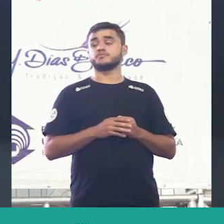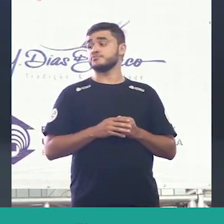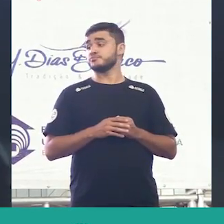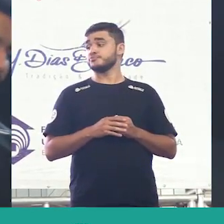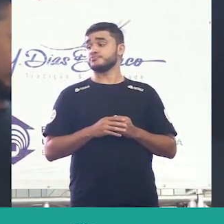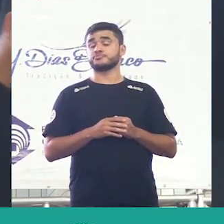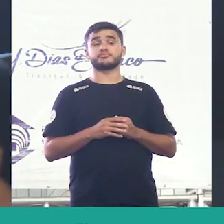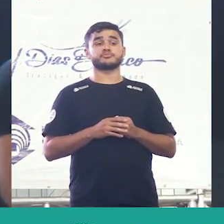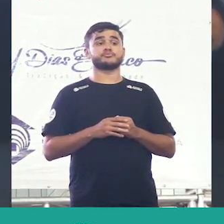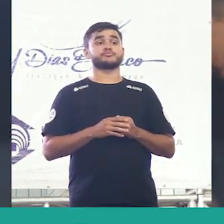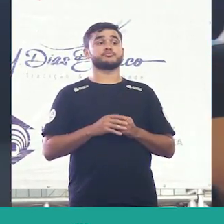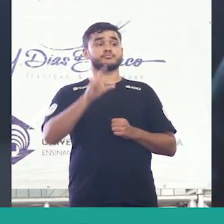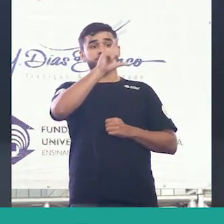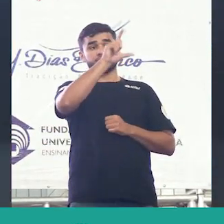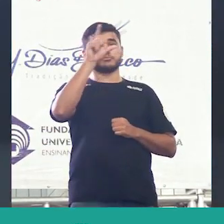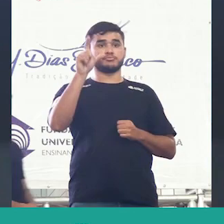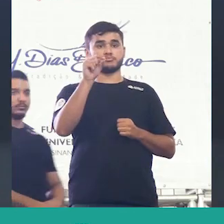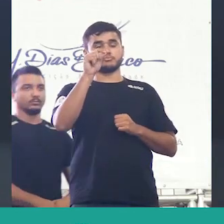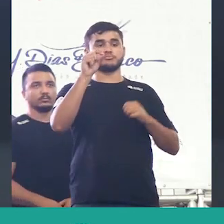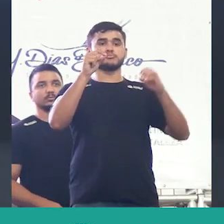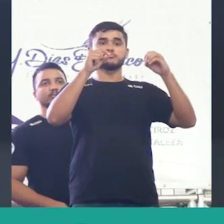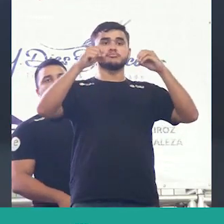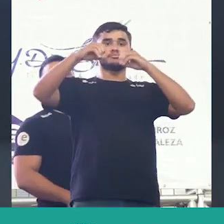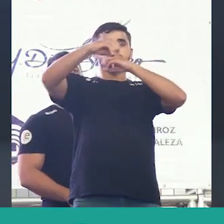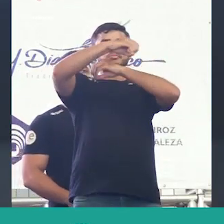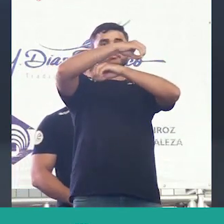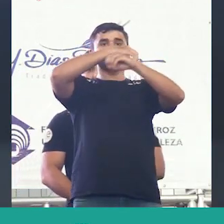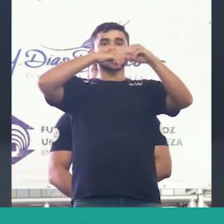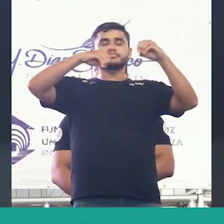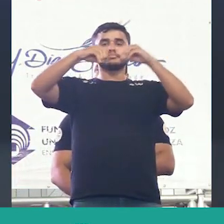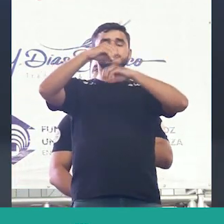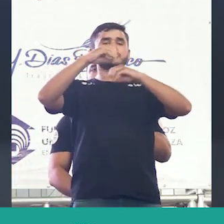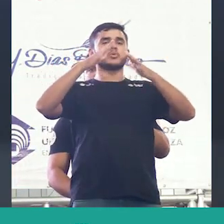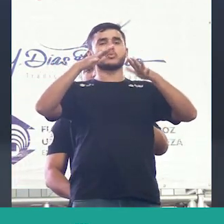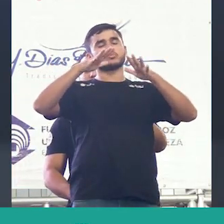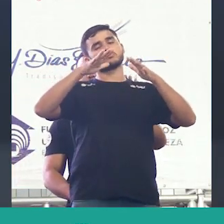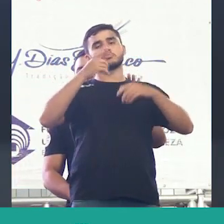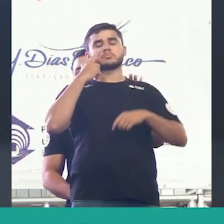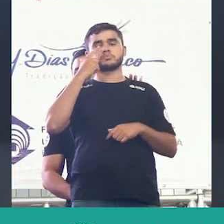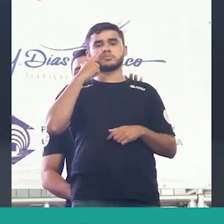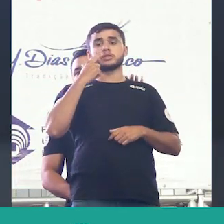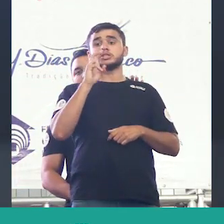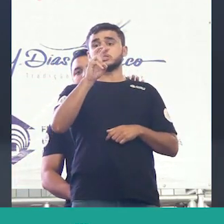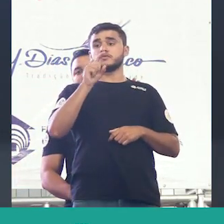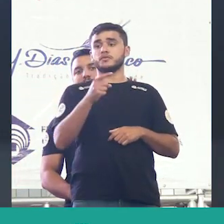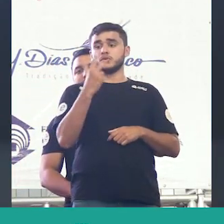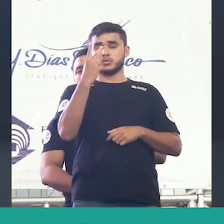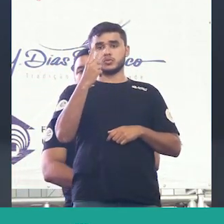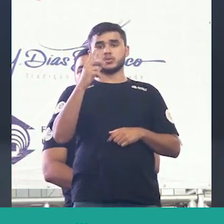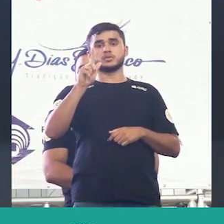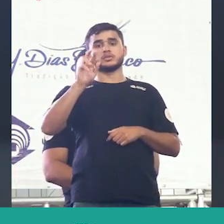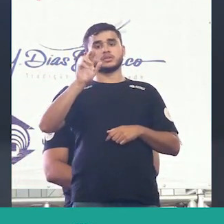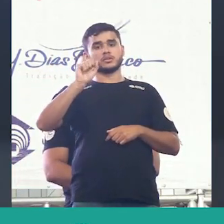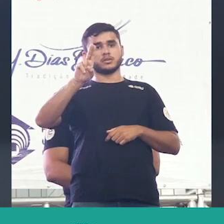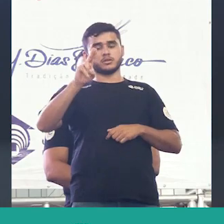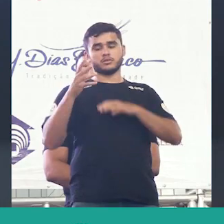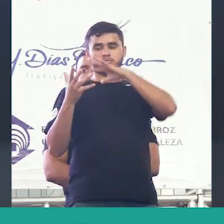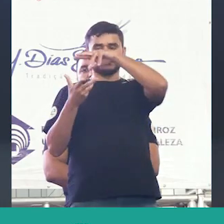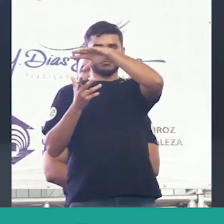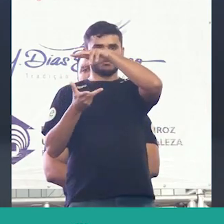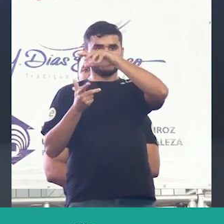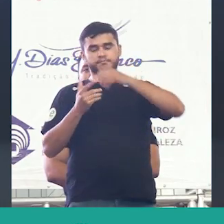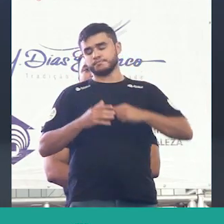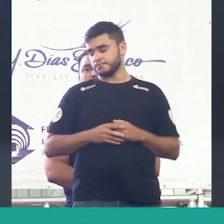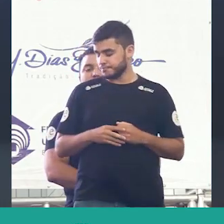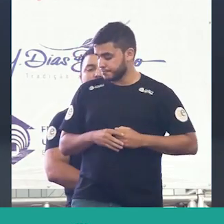da órbita da Lua está inclinado cerca de 5,2 graus em relação ao plano orbital da